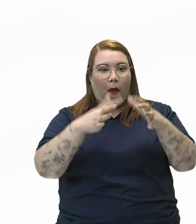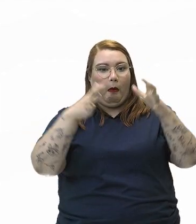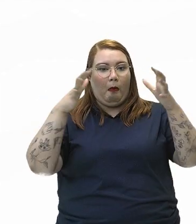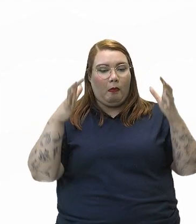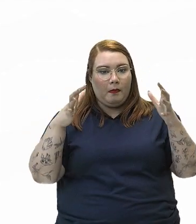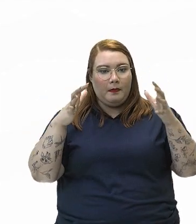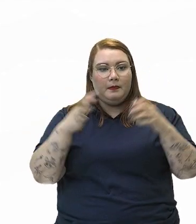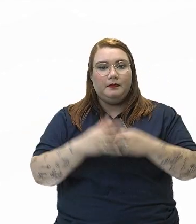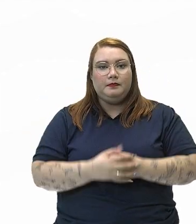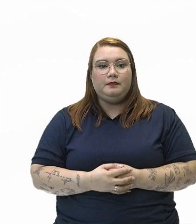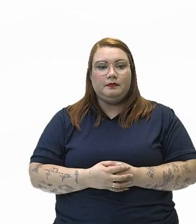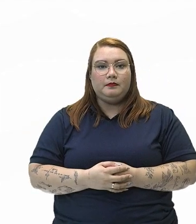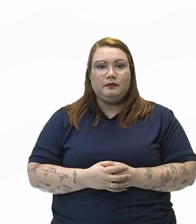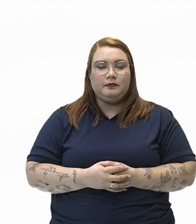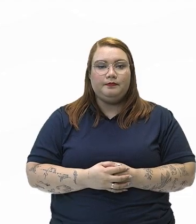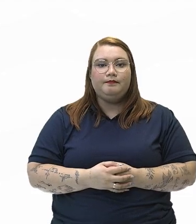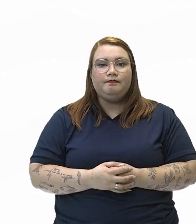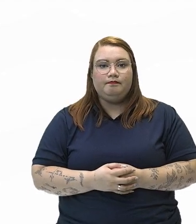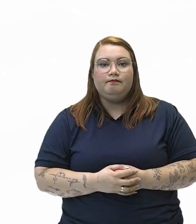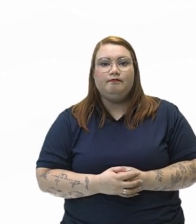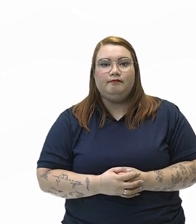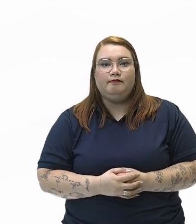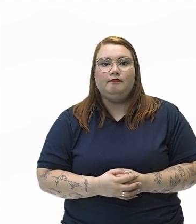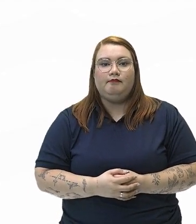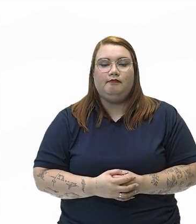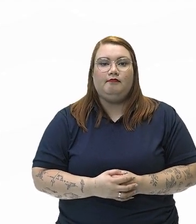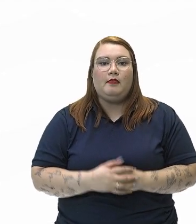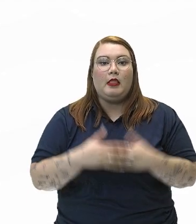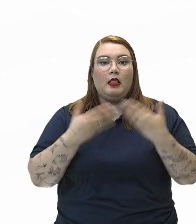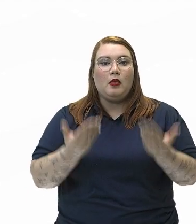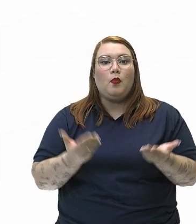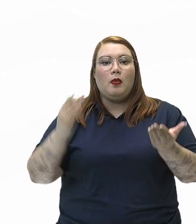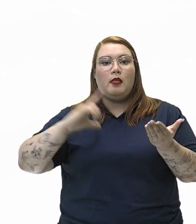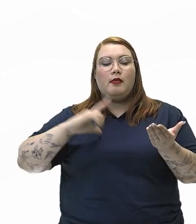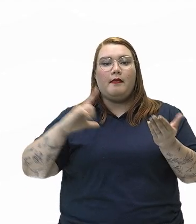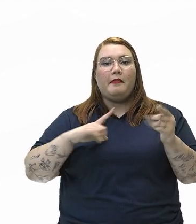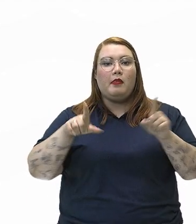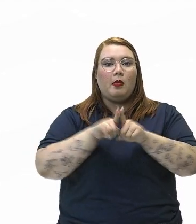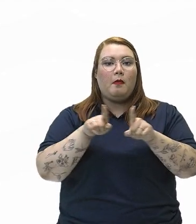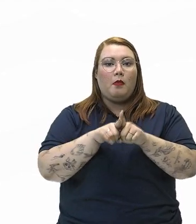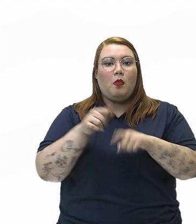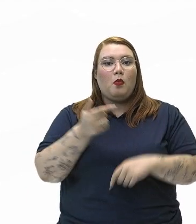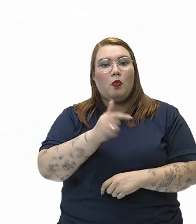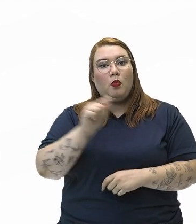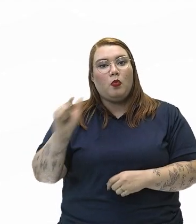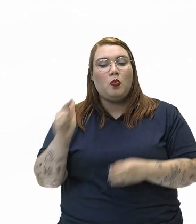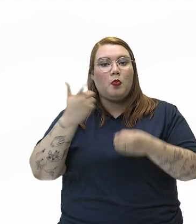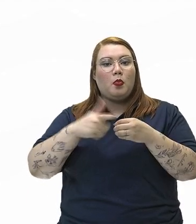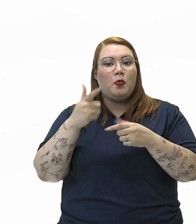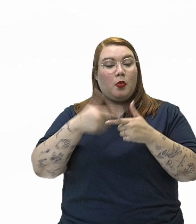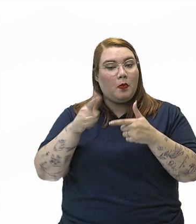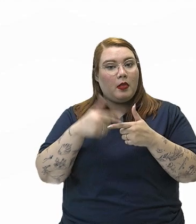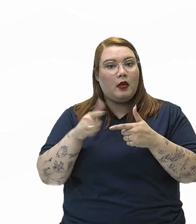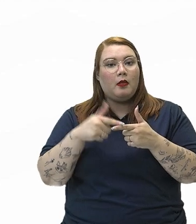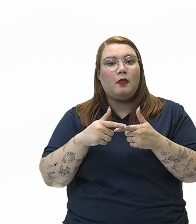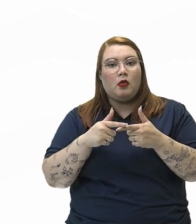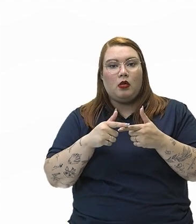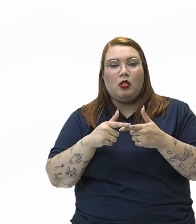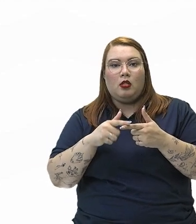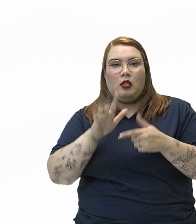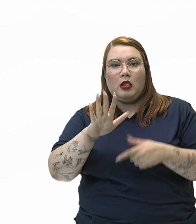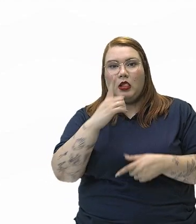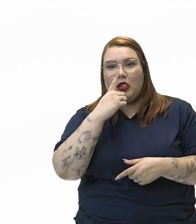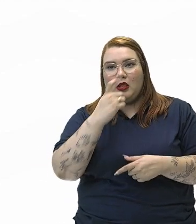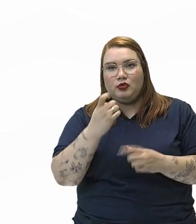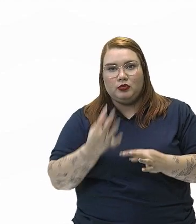intenso, né? É imenso. Então, nós temos aí um outro problema, que não é mais o lixo eletrônico,